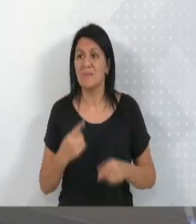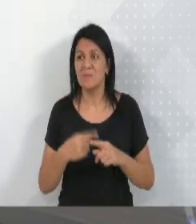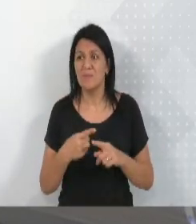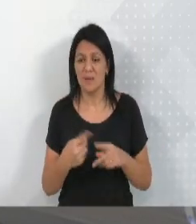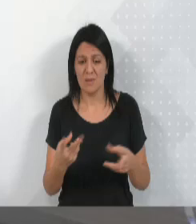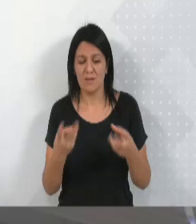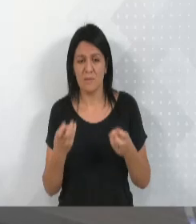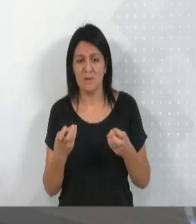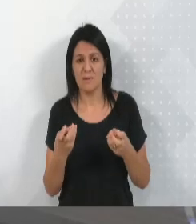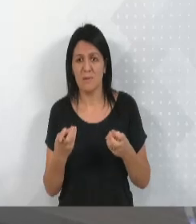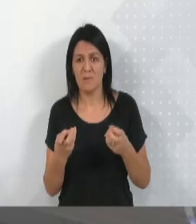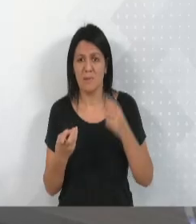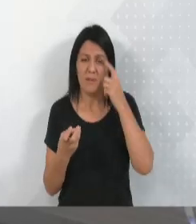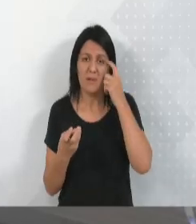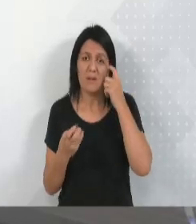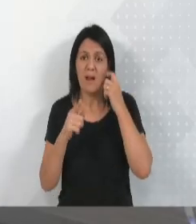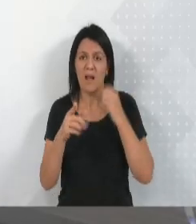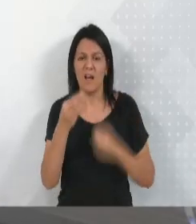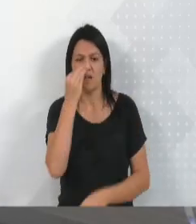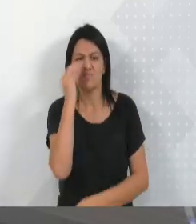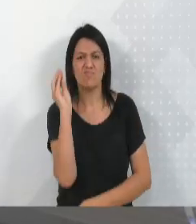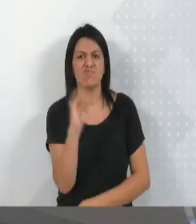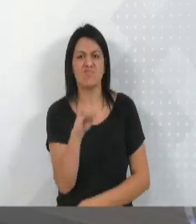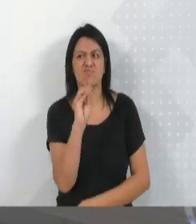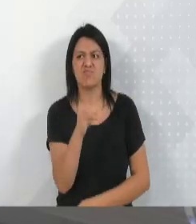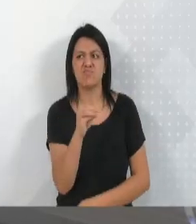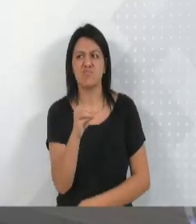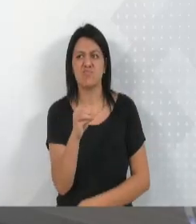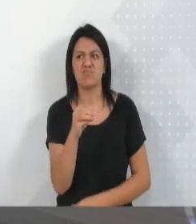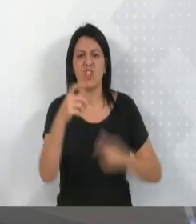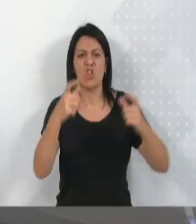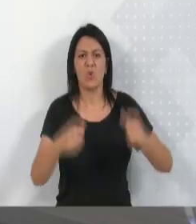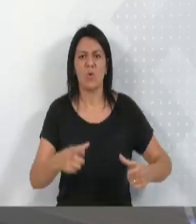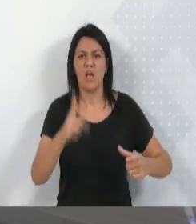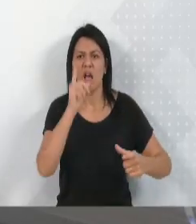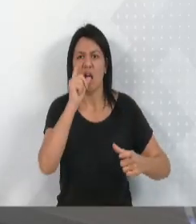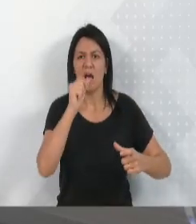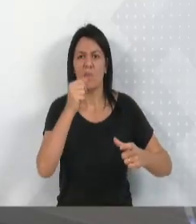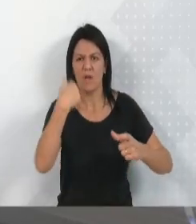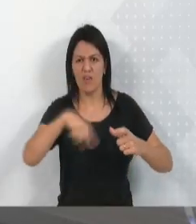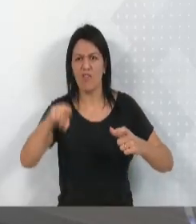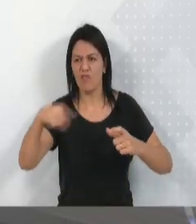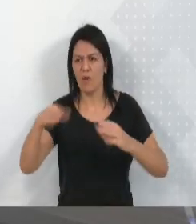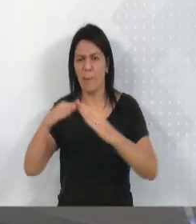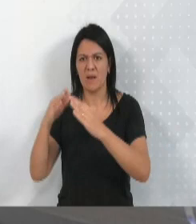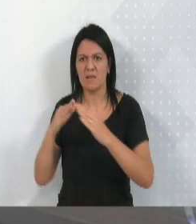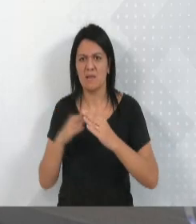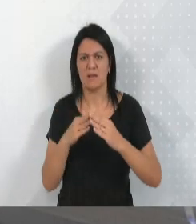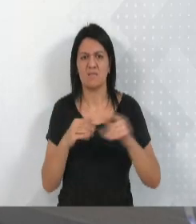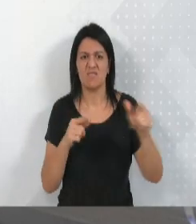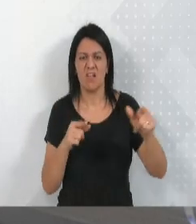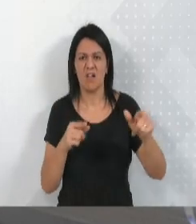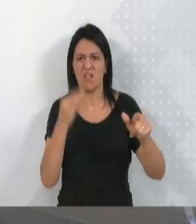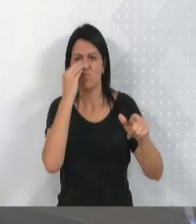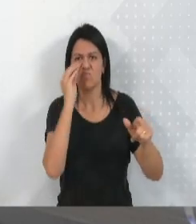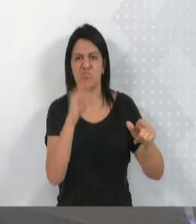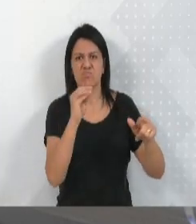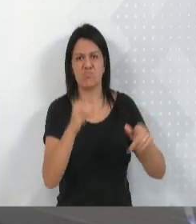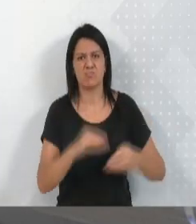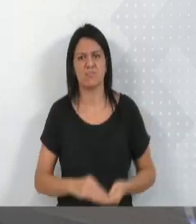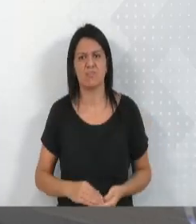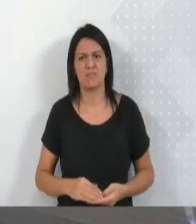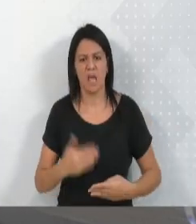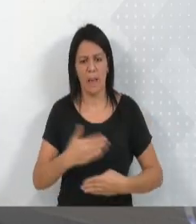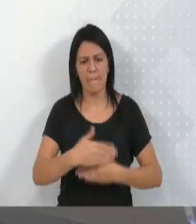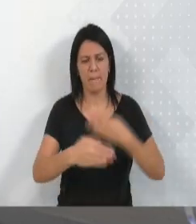um verdadeiro abandono, professor Gilson. É um verdadeiro abandono às estruturas do SAMAI. É muro